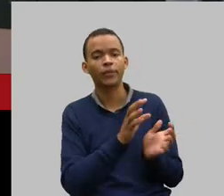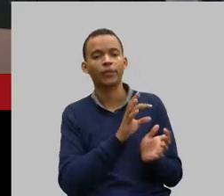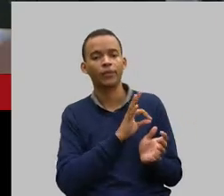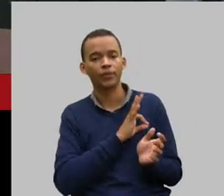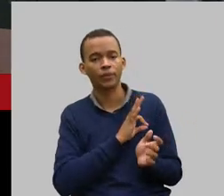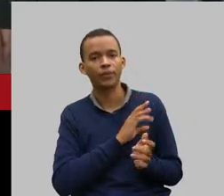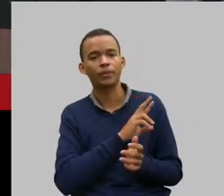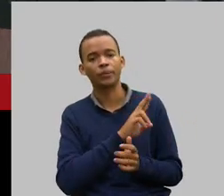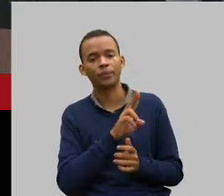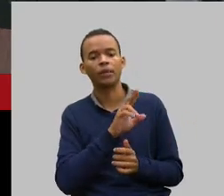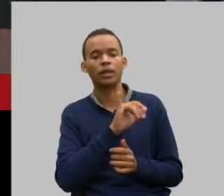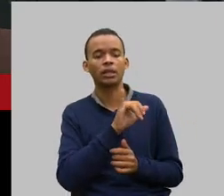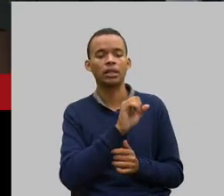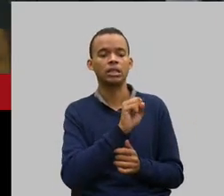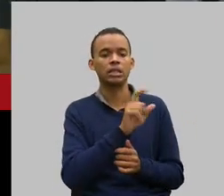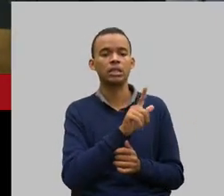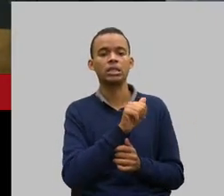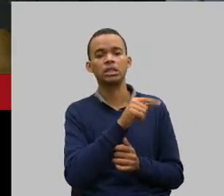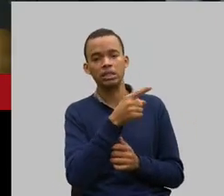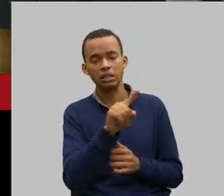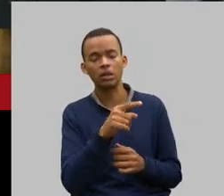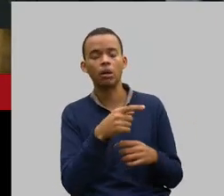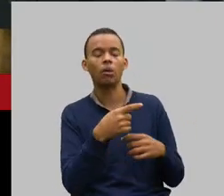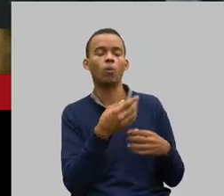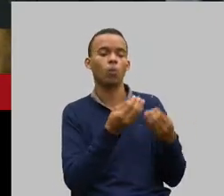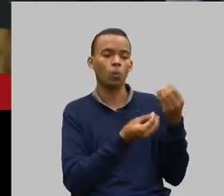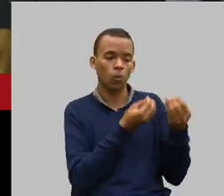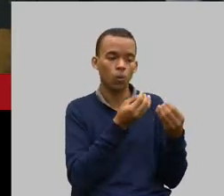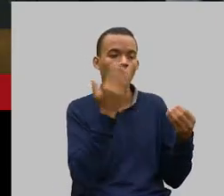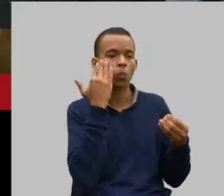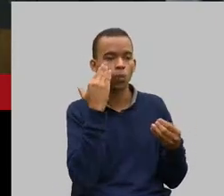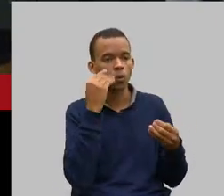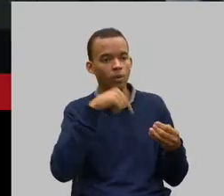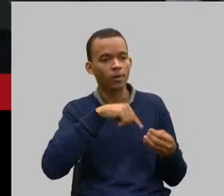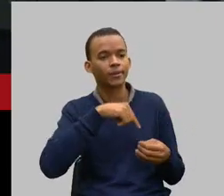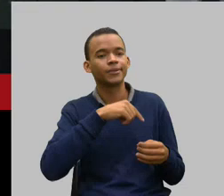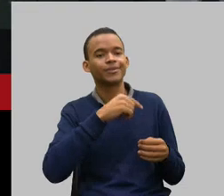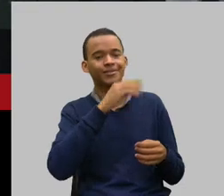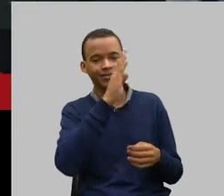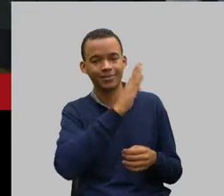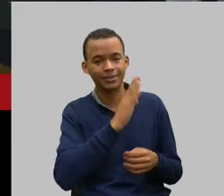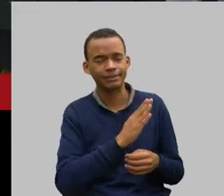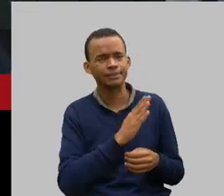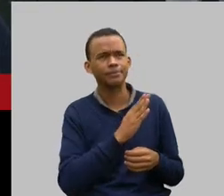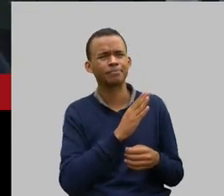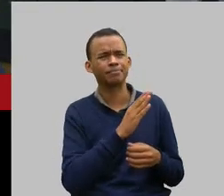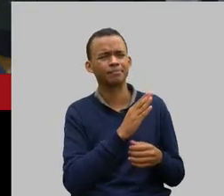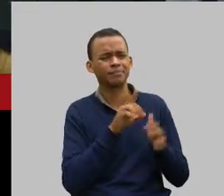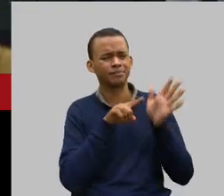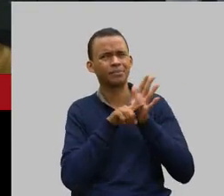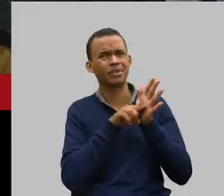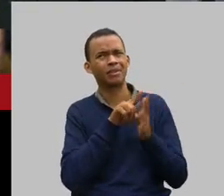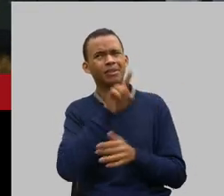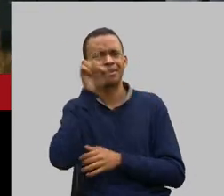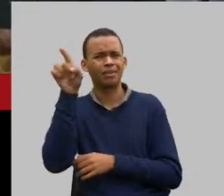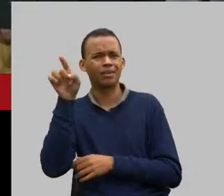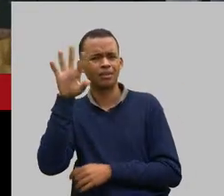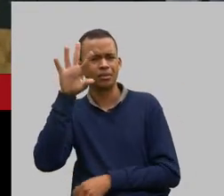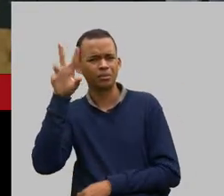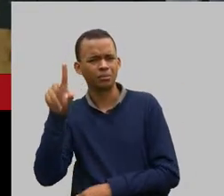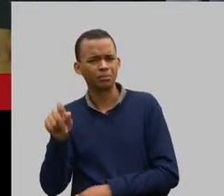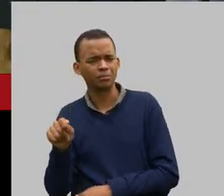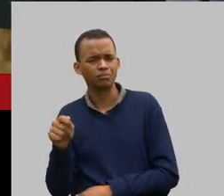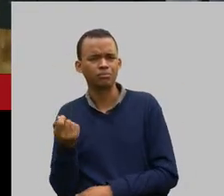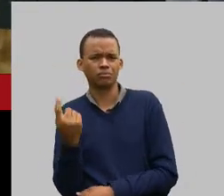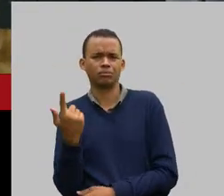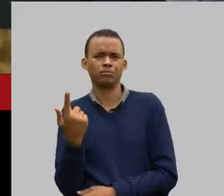melhor forma né e fazer a melhor política pública não o pesquisador quer saber o avanço do Islã lá né então eu